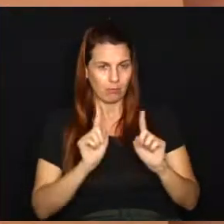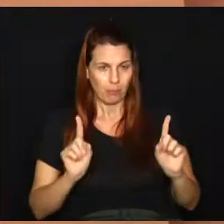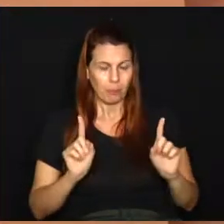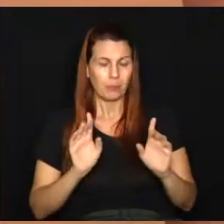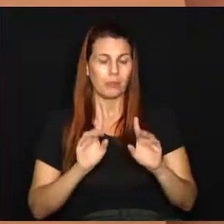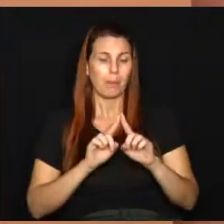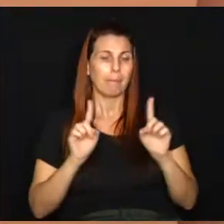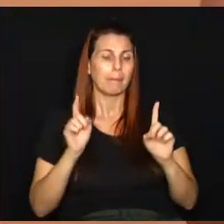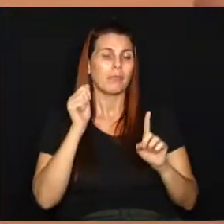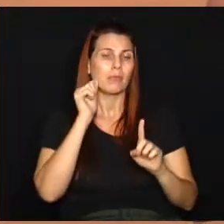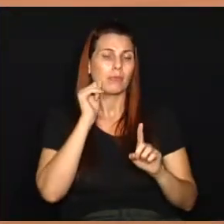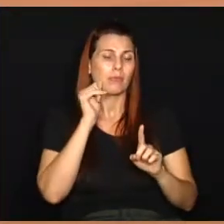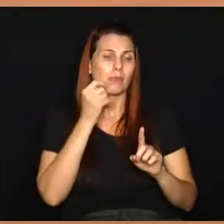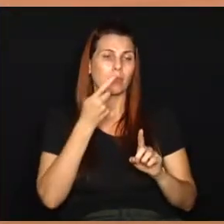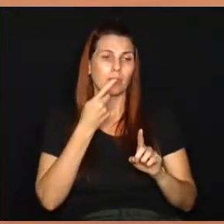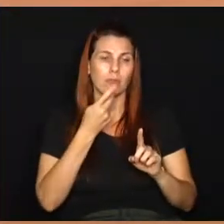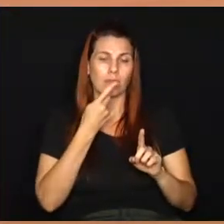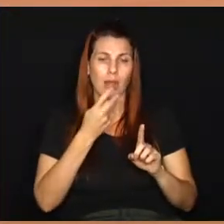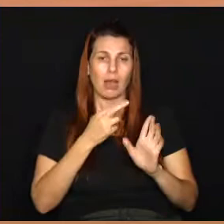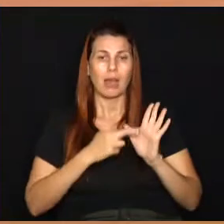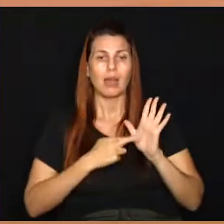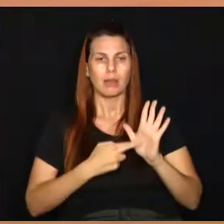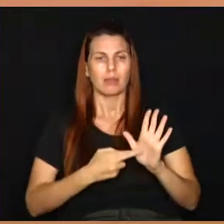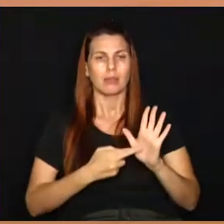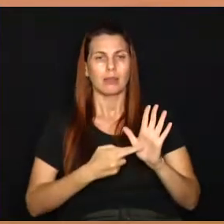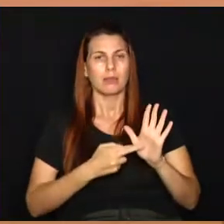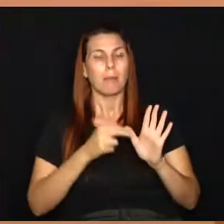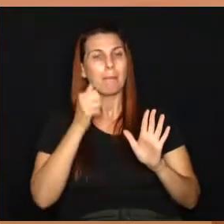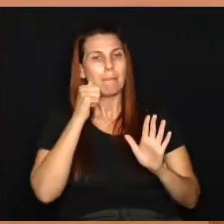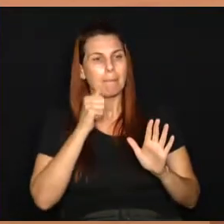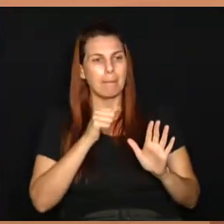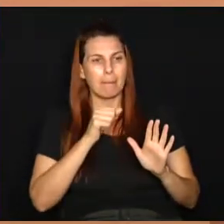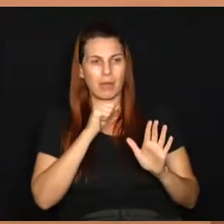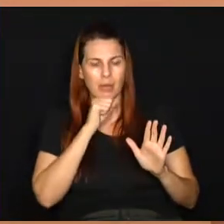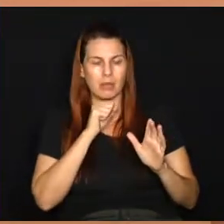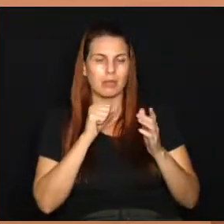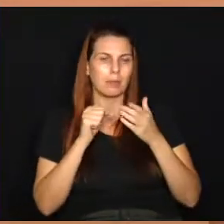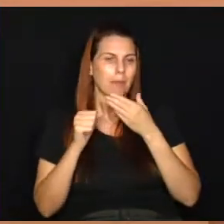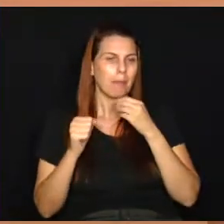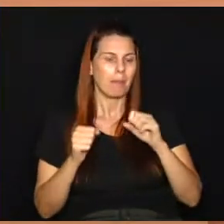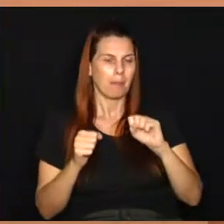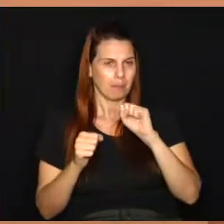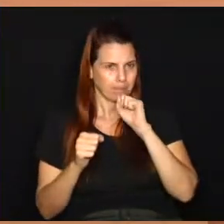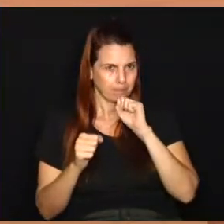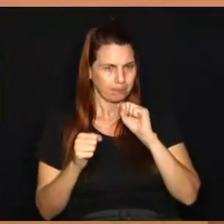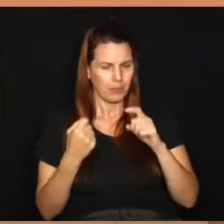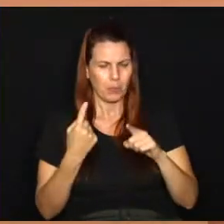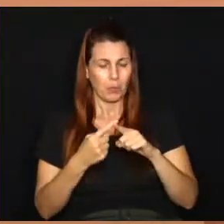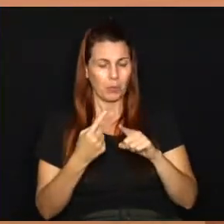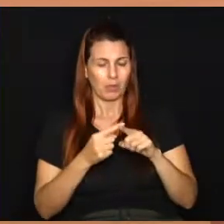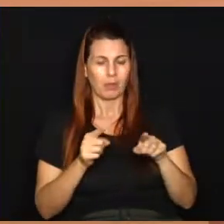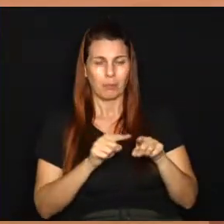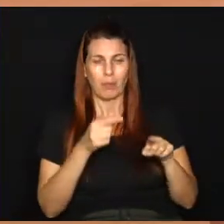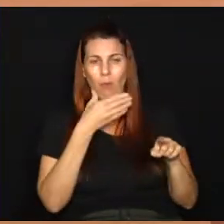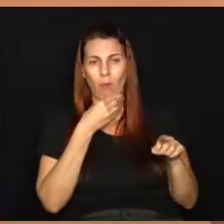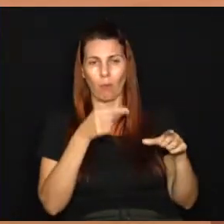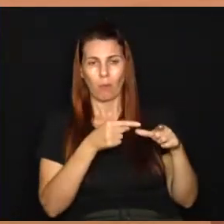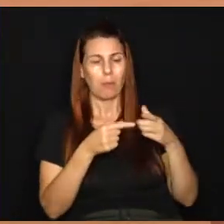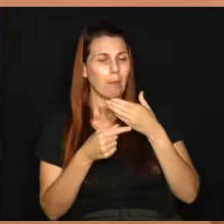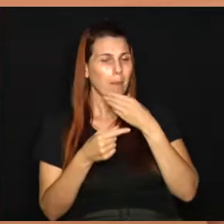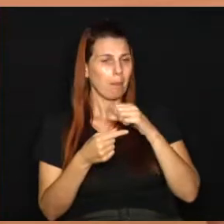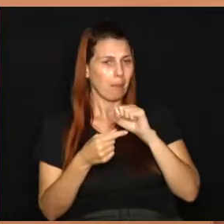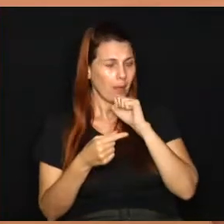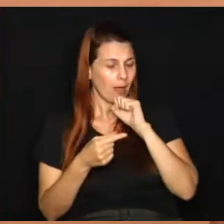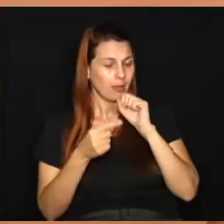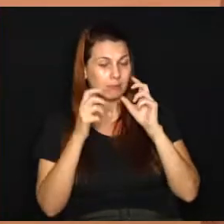como mães e agora também como pais, porque dentro do coletivo muitos pais se interessaram, então a gente tem um grupo de